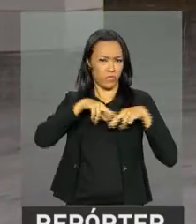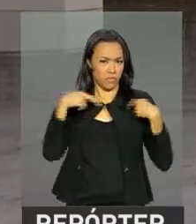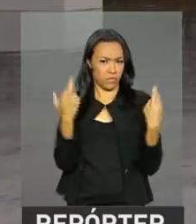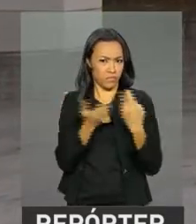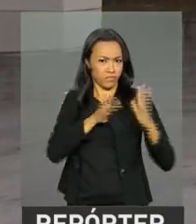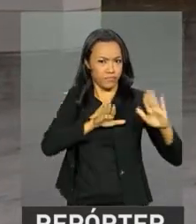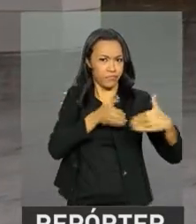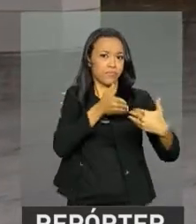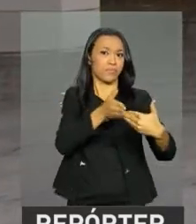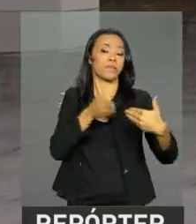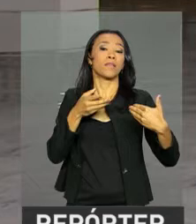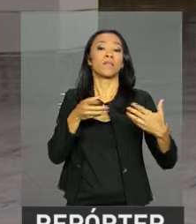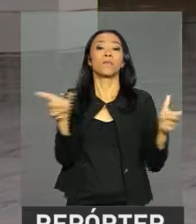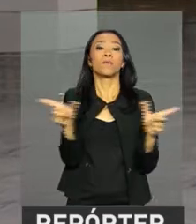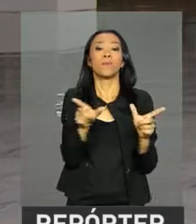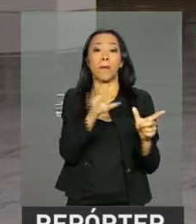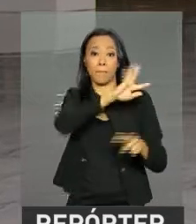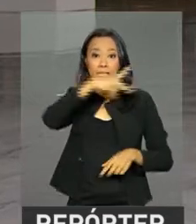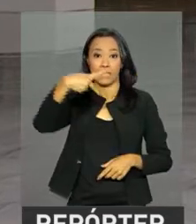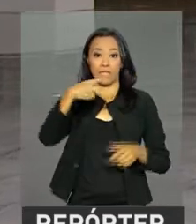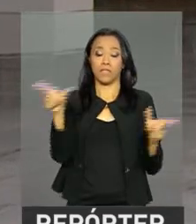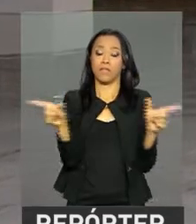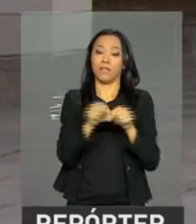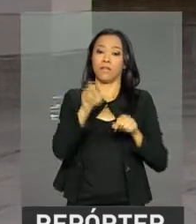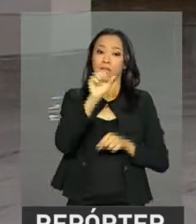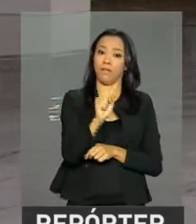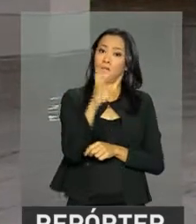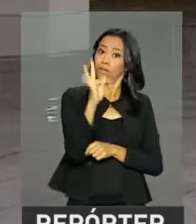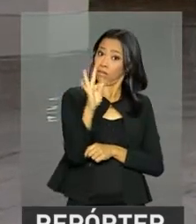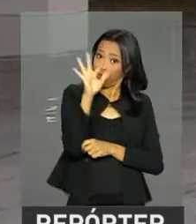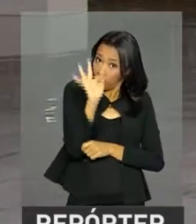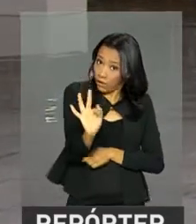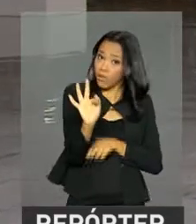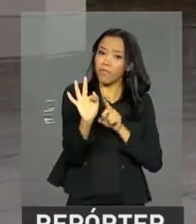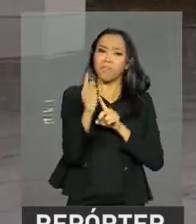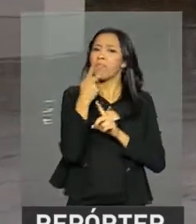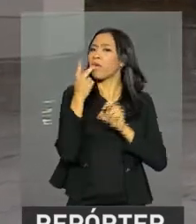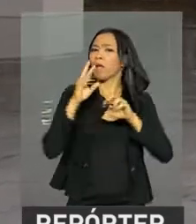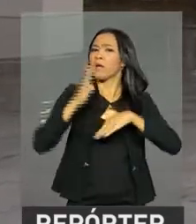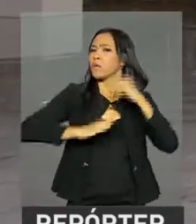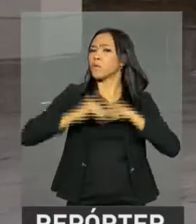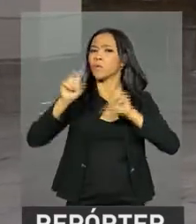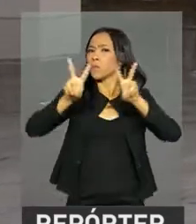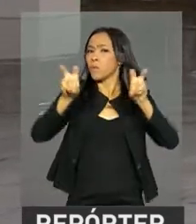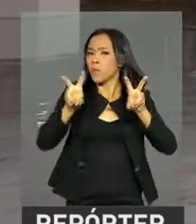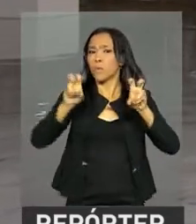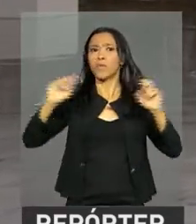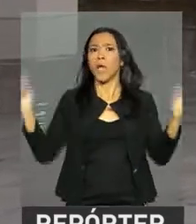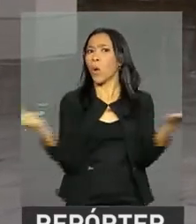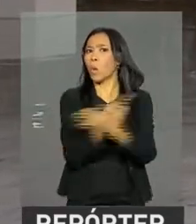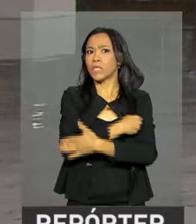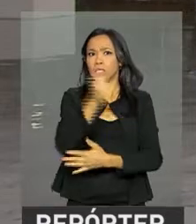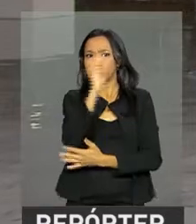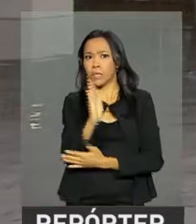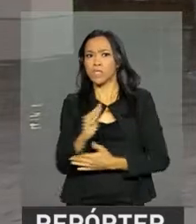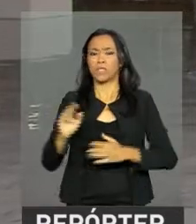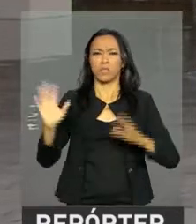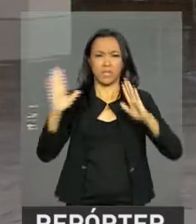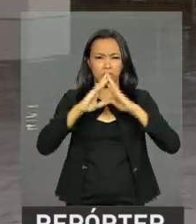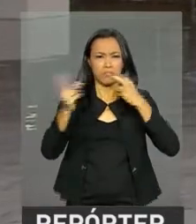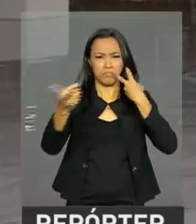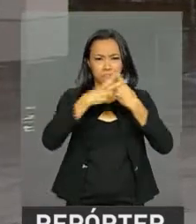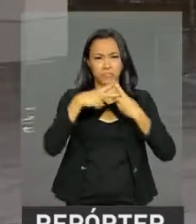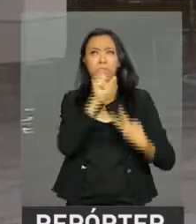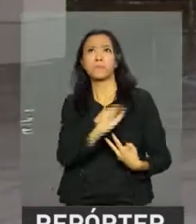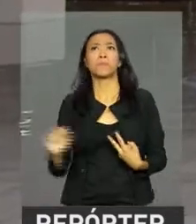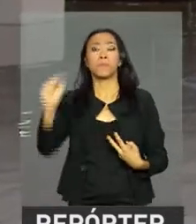lúcia presidente do supremo do supremo tribunal federal para falar sobre a situação dos presídios no país especialmente sobre as unidades